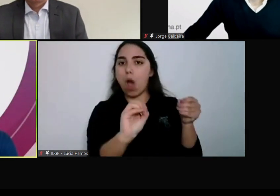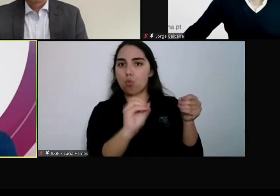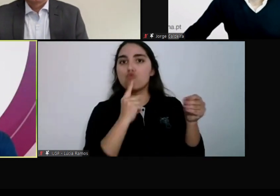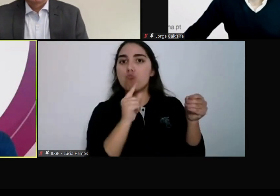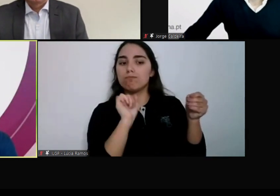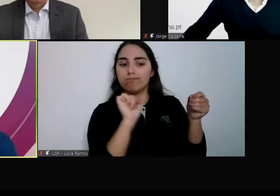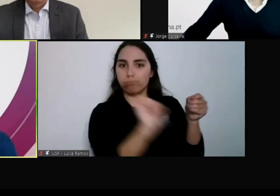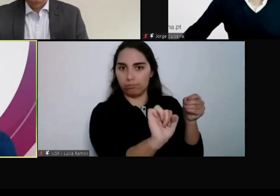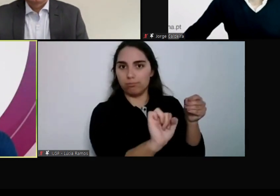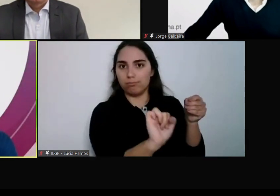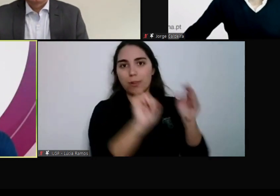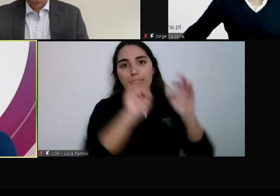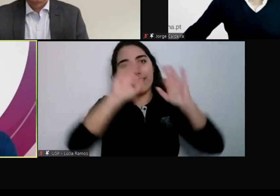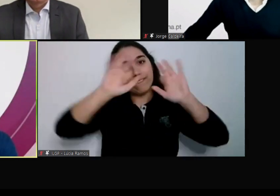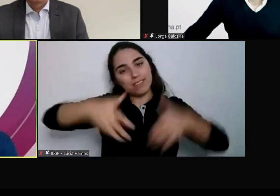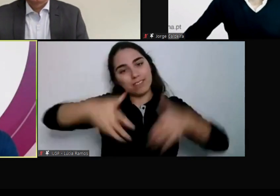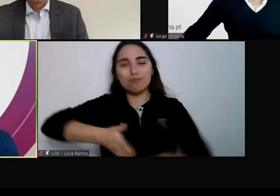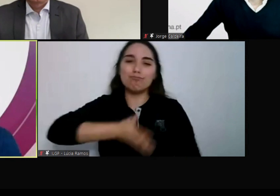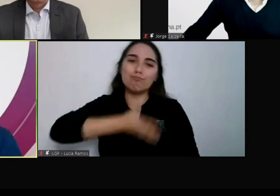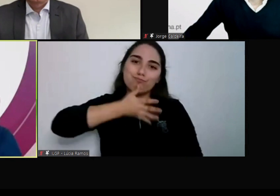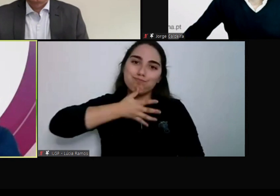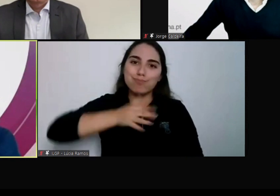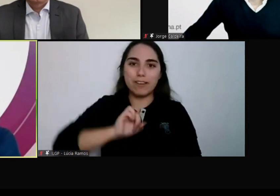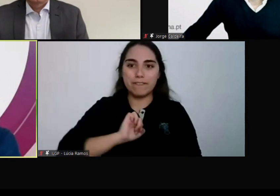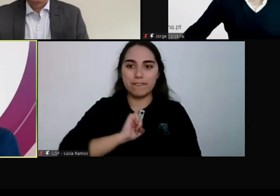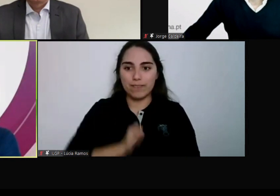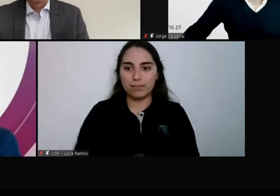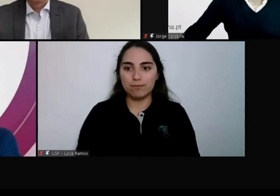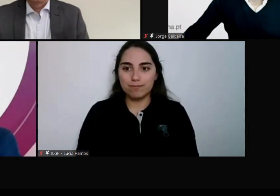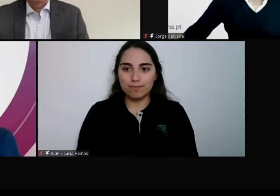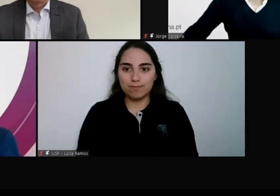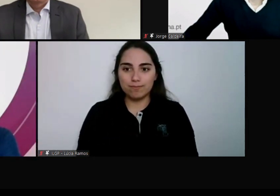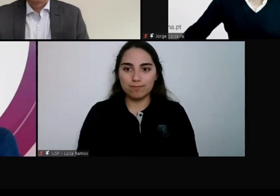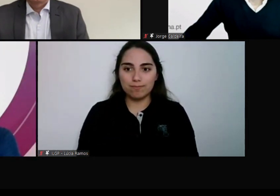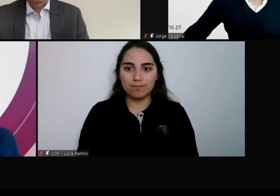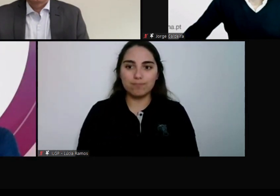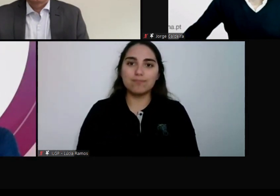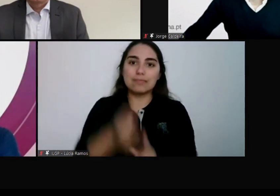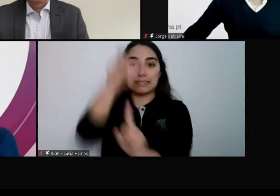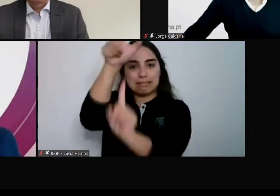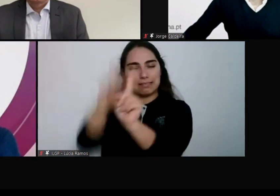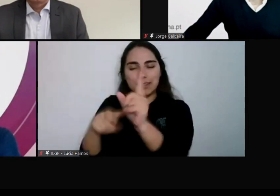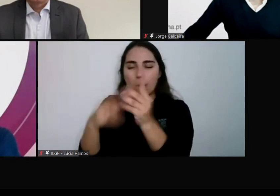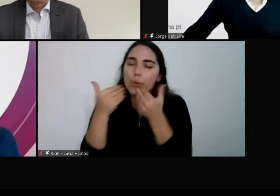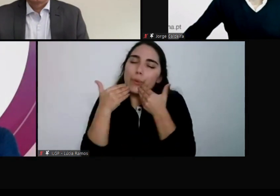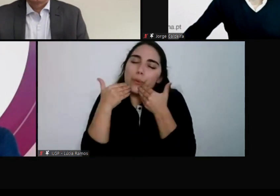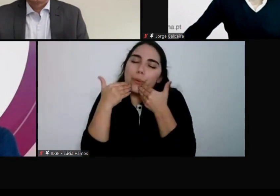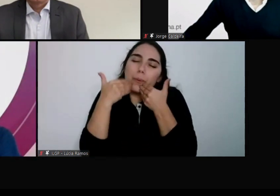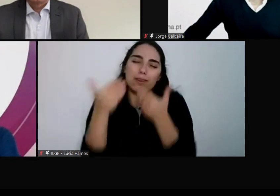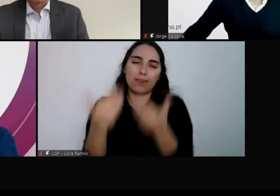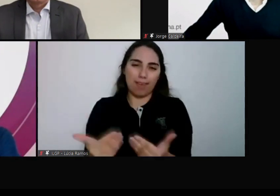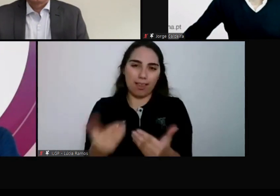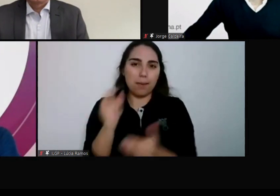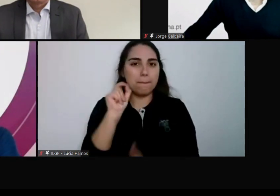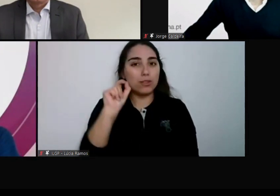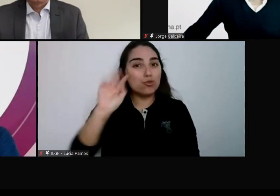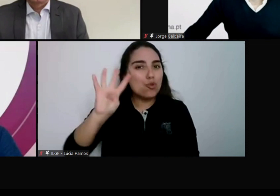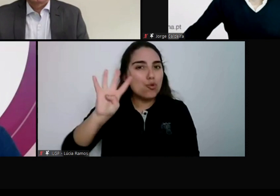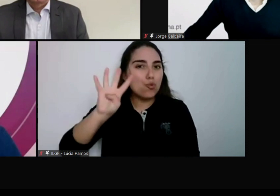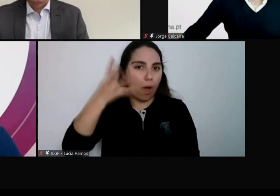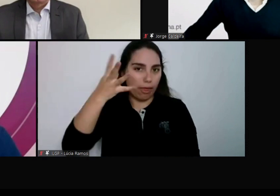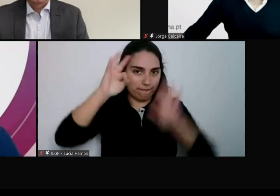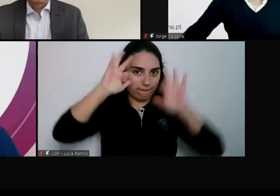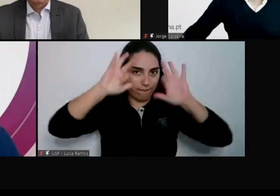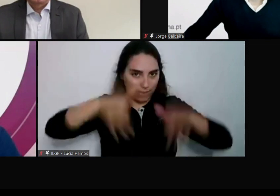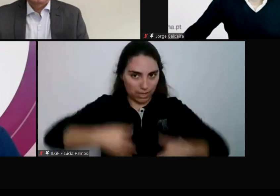Acho que dava por terminada a minha apresentação. Cristina, muito obrigado. Nós estamos a 4 minutos da hora de fecho,